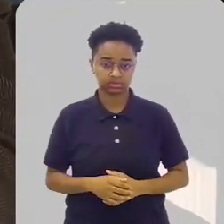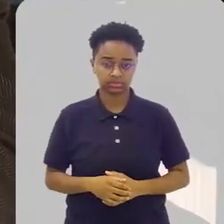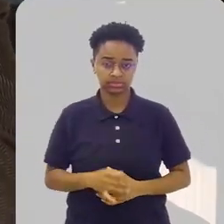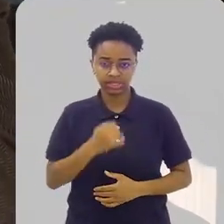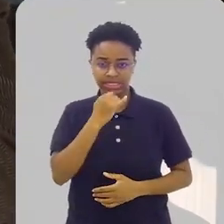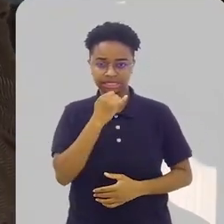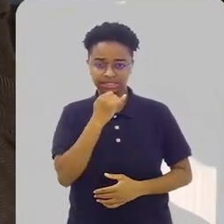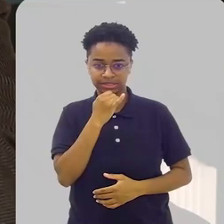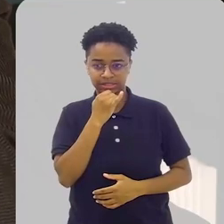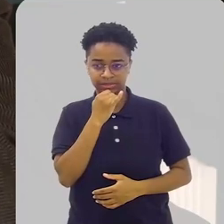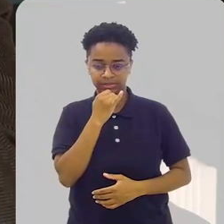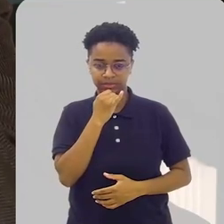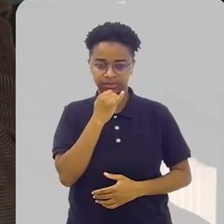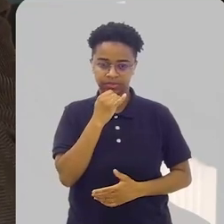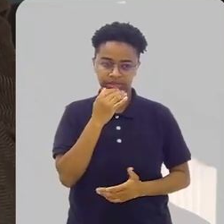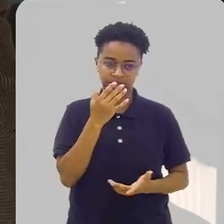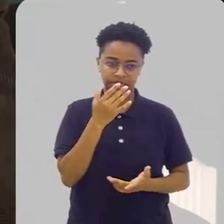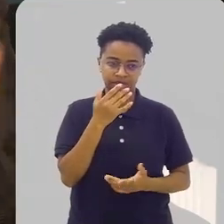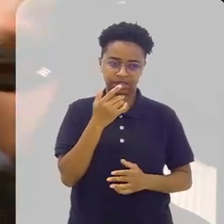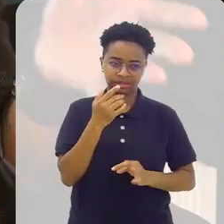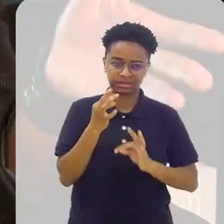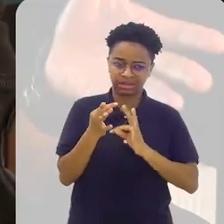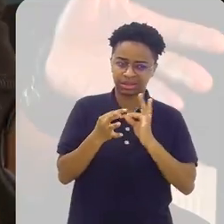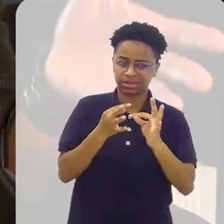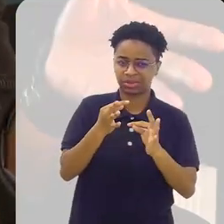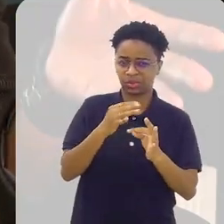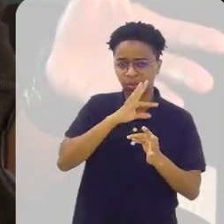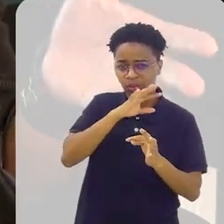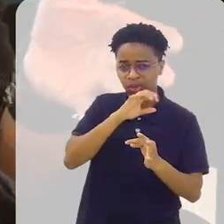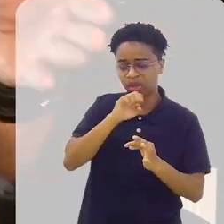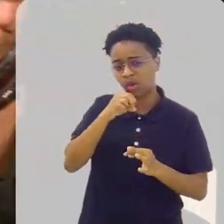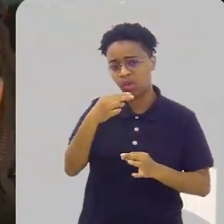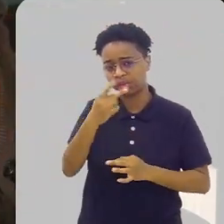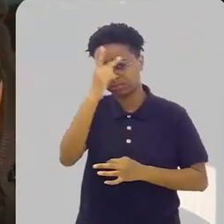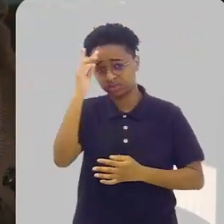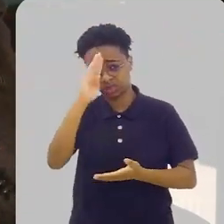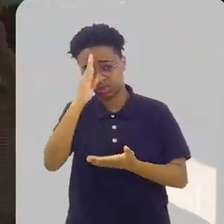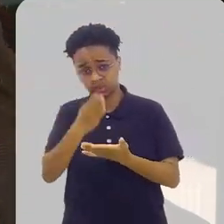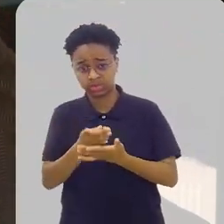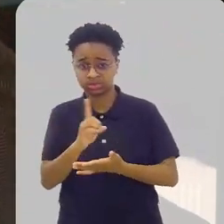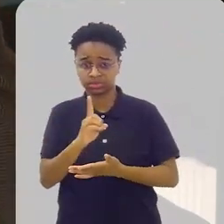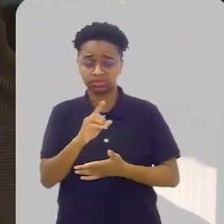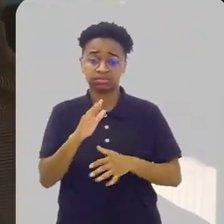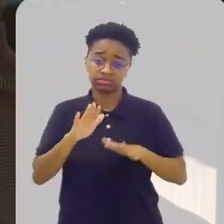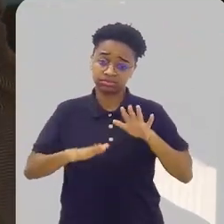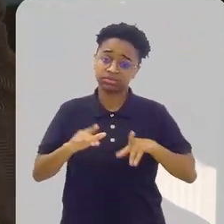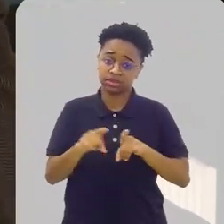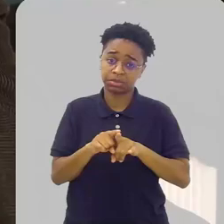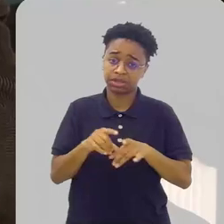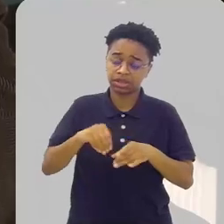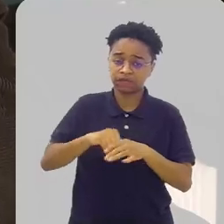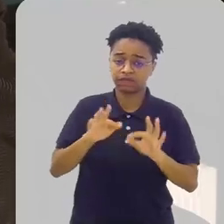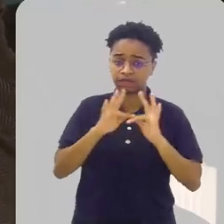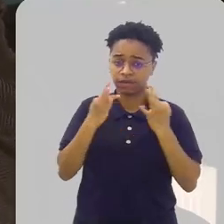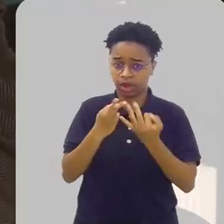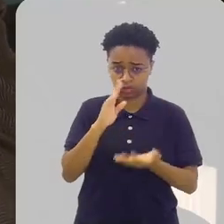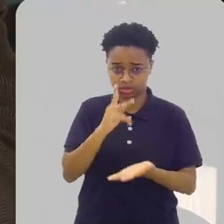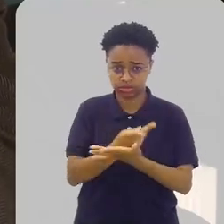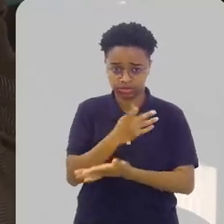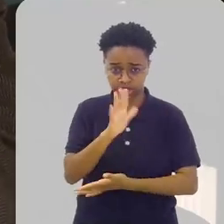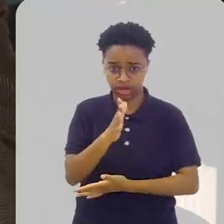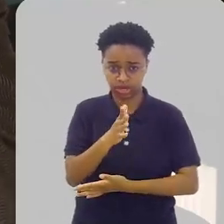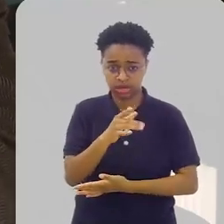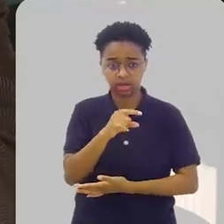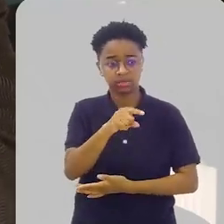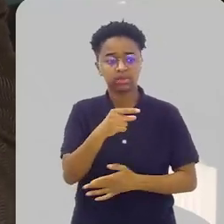alguma vez isso tipo foi não bem tratada ou desacreditada e às vezes isso rola até uma família